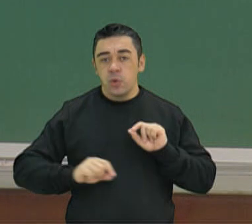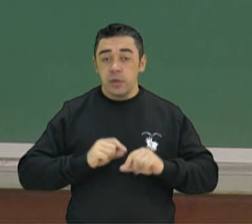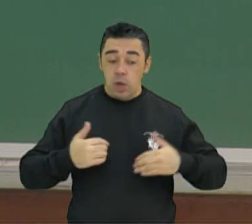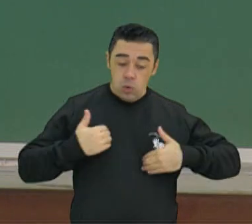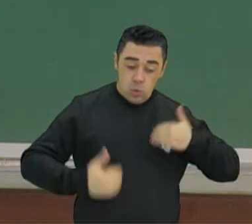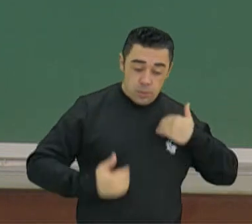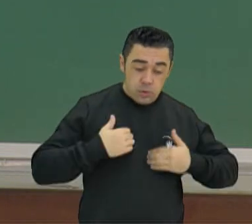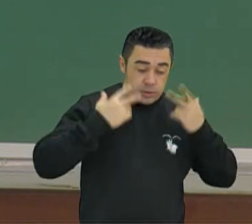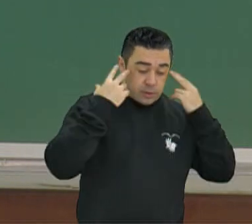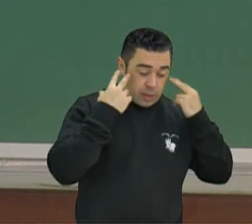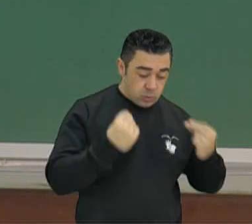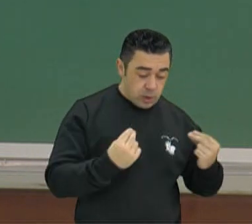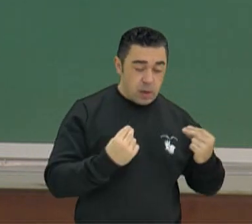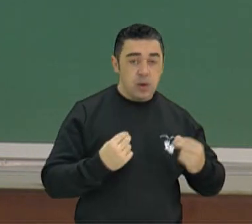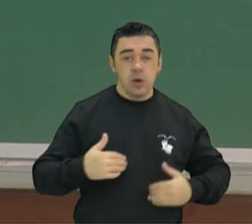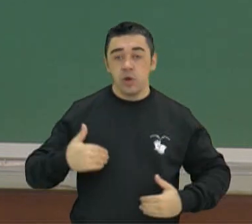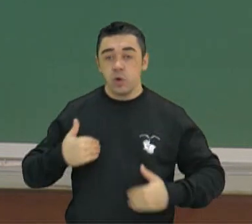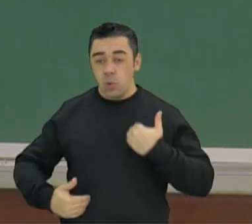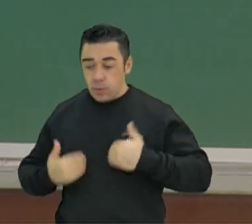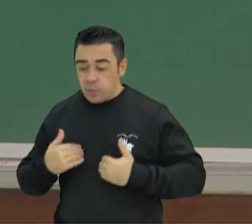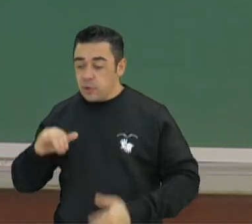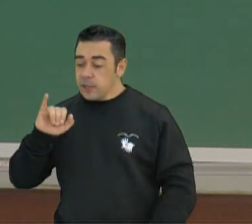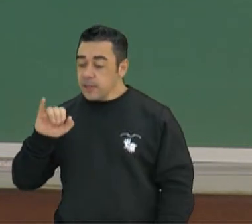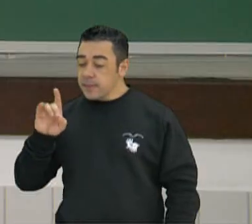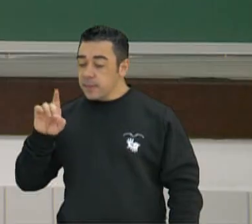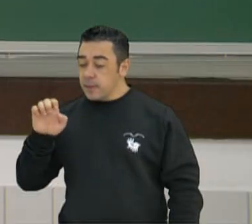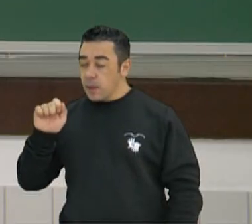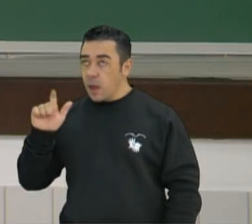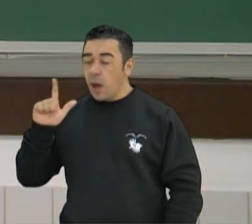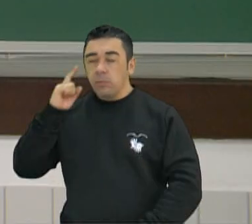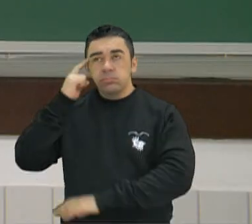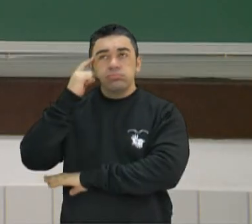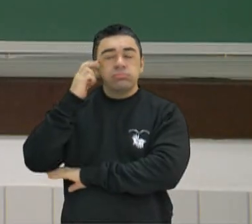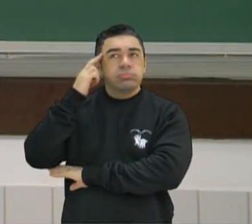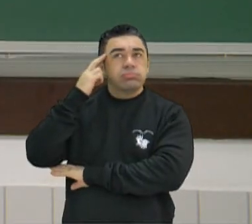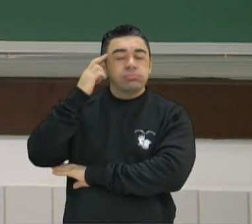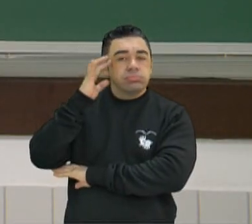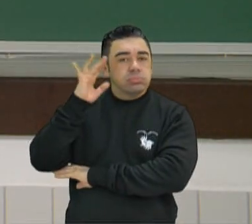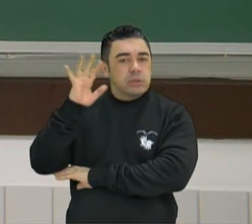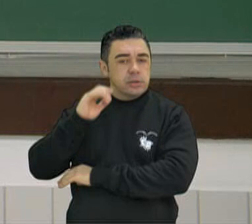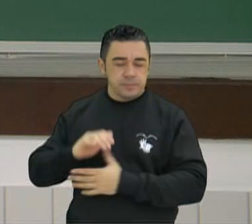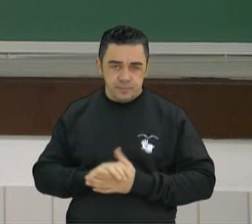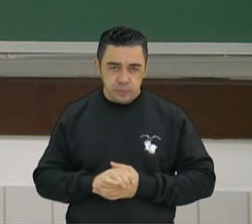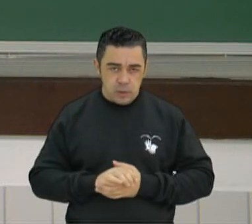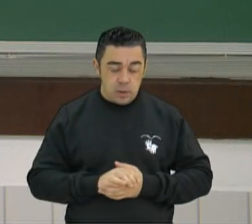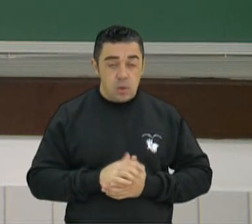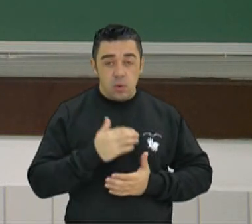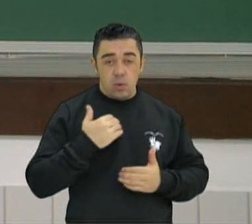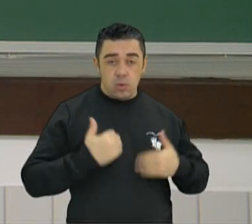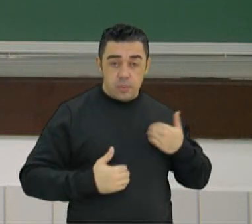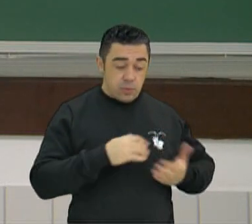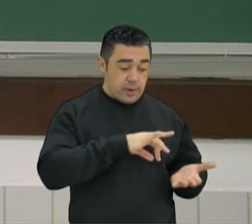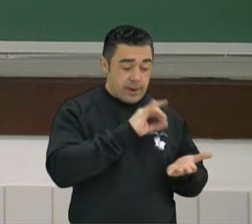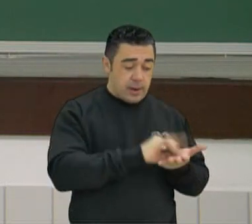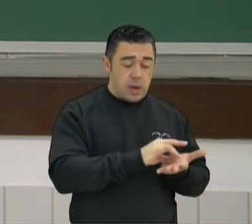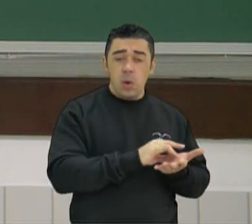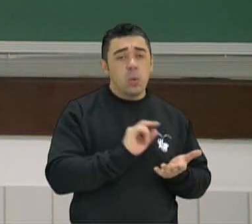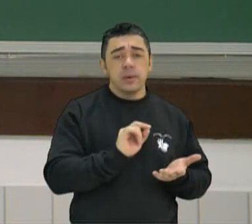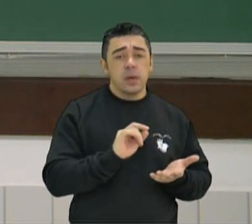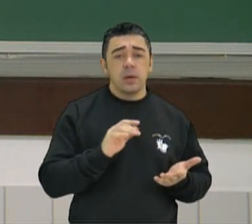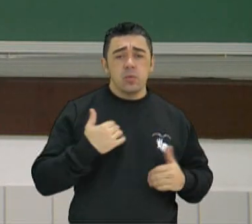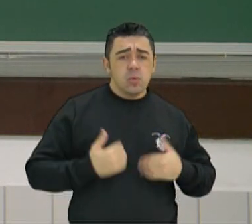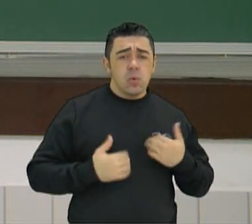corpo natural e corpo ideal. O corpo natural seria basicamente aquele sem uma